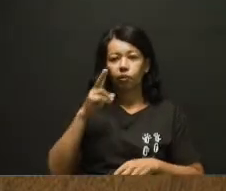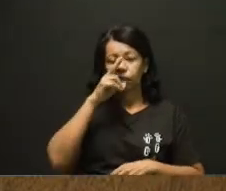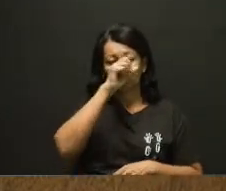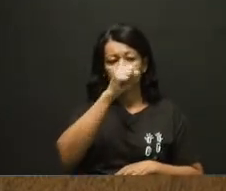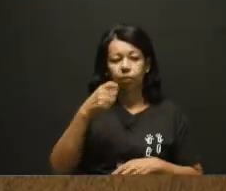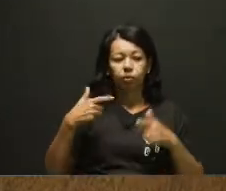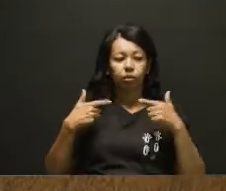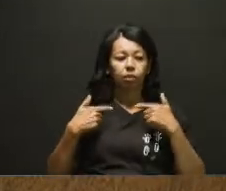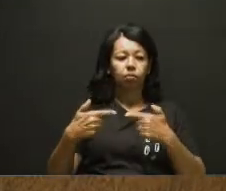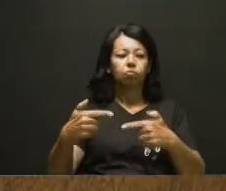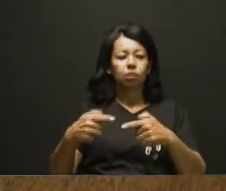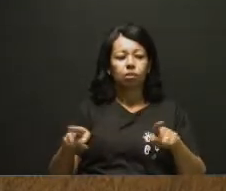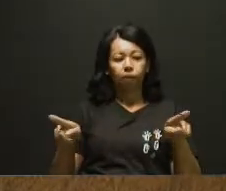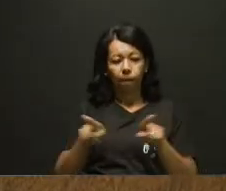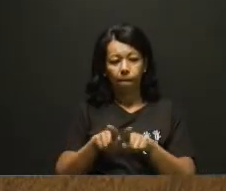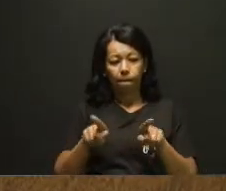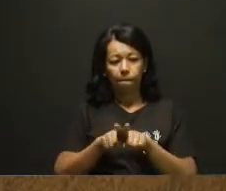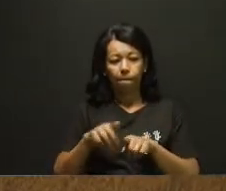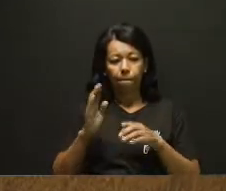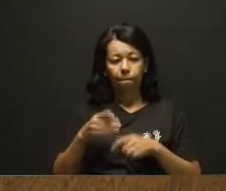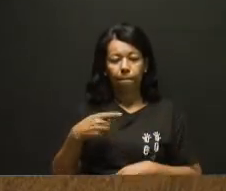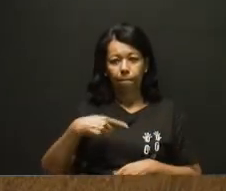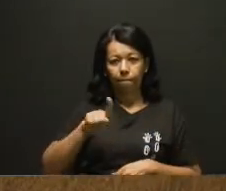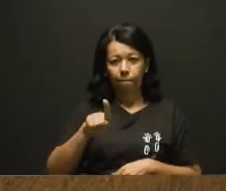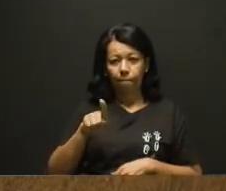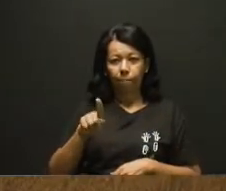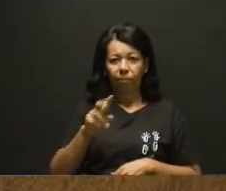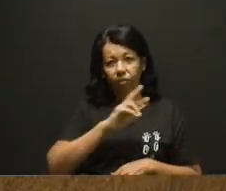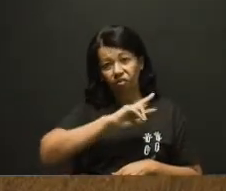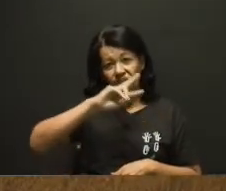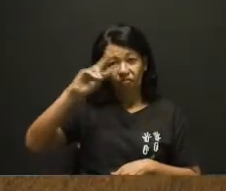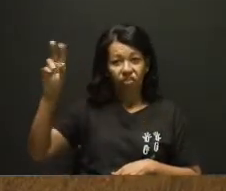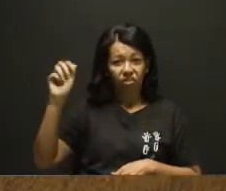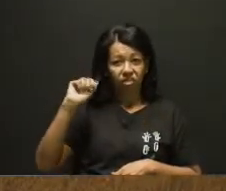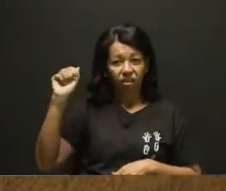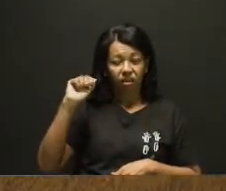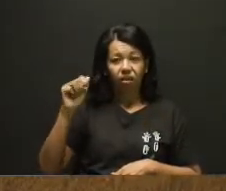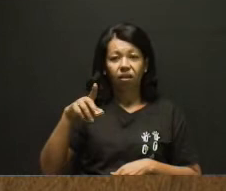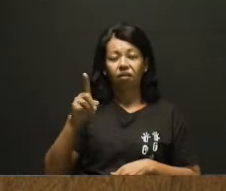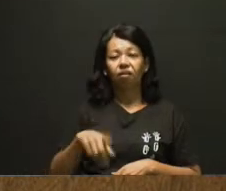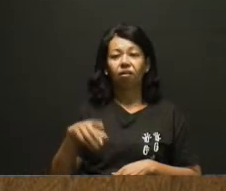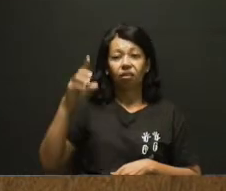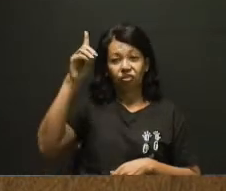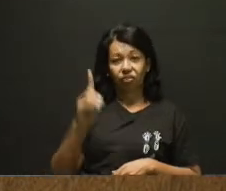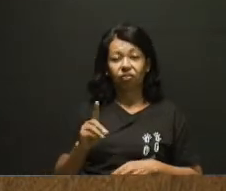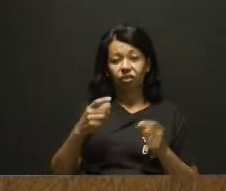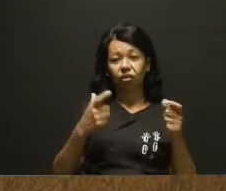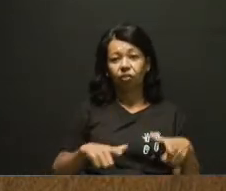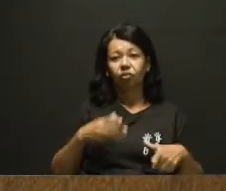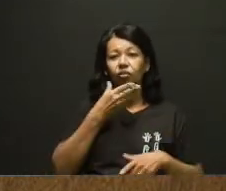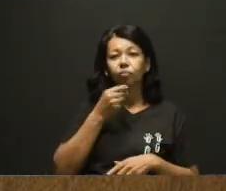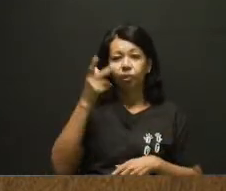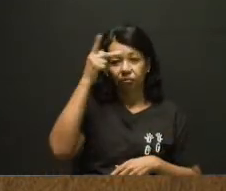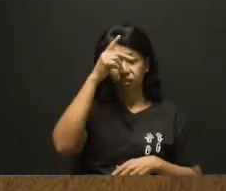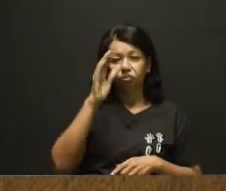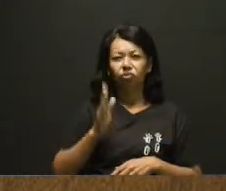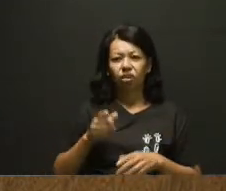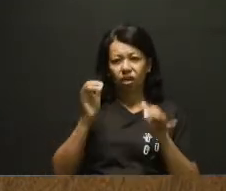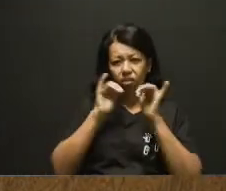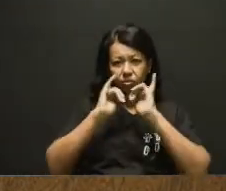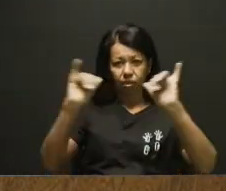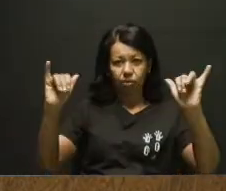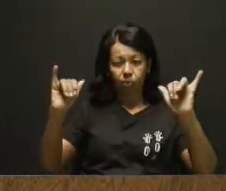luta e também já saímos daqui com uma vitória é que a questão da diretoria o qual o prefeito aqui já anunciou